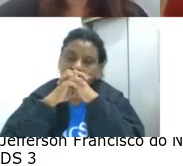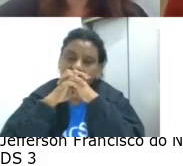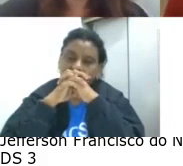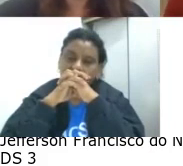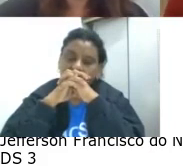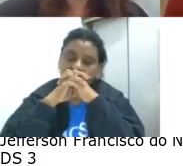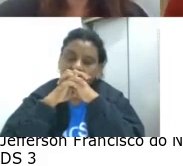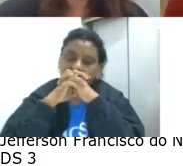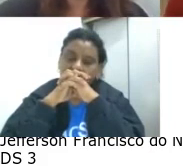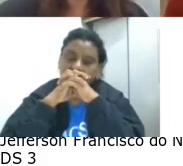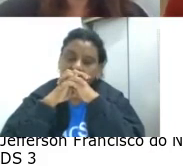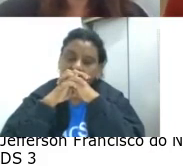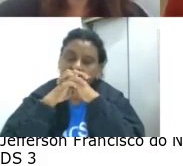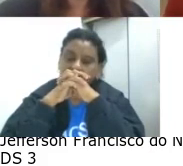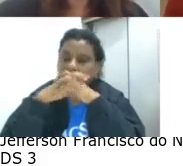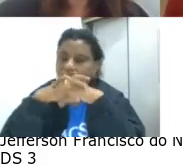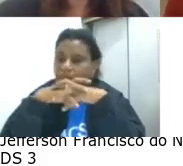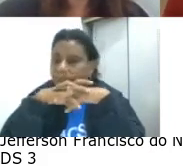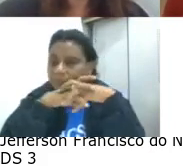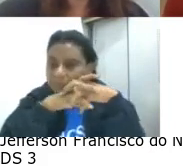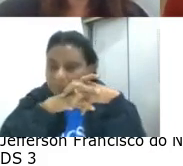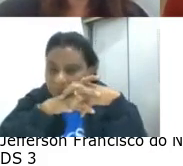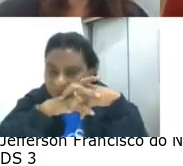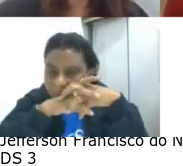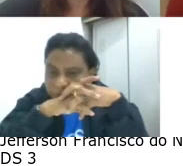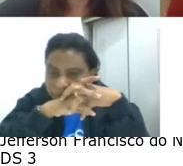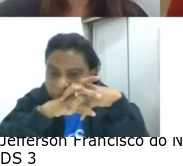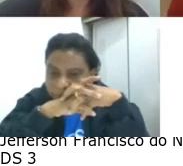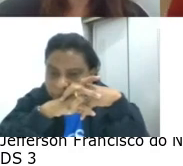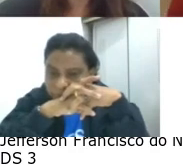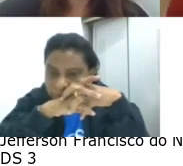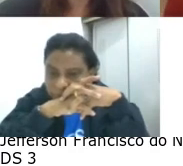acesso aos tratamentos as redes de assistências que não são necessárias